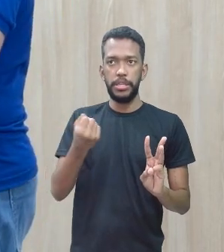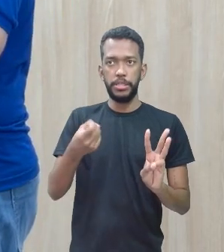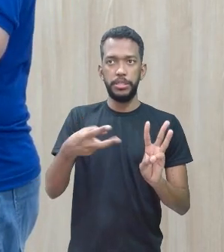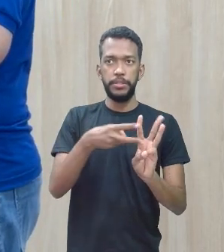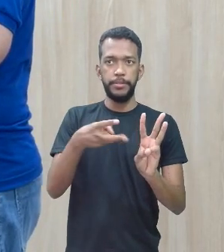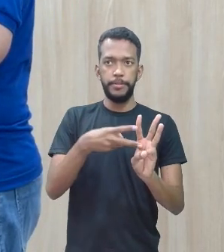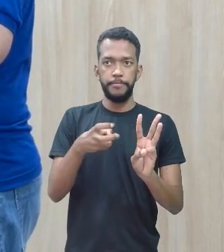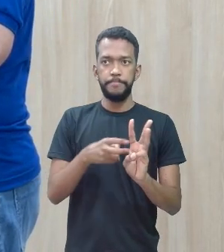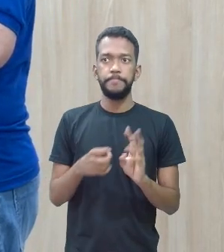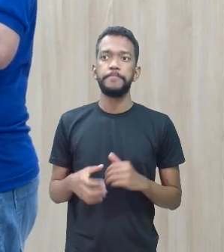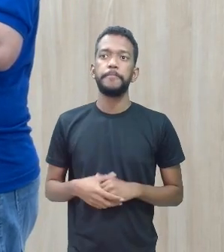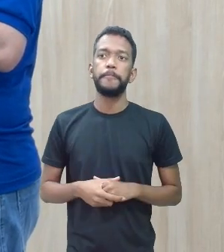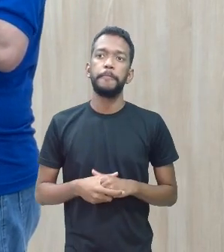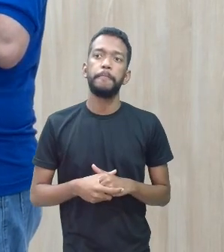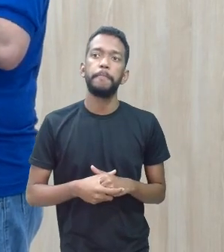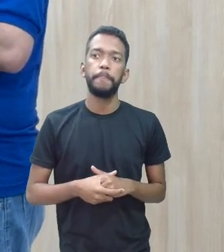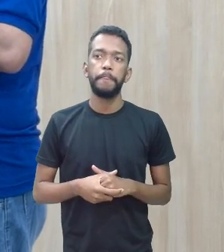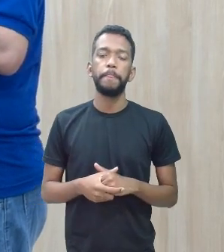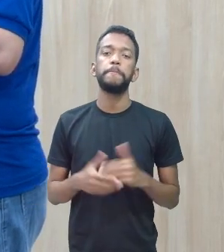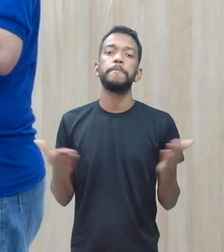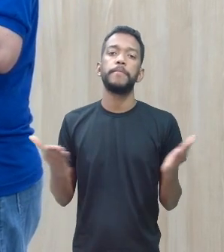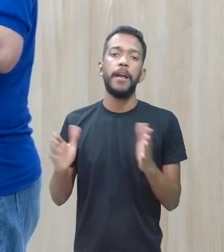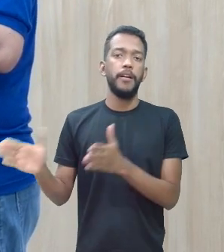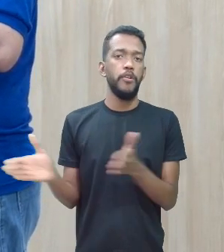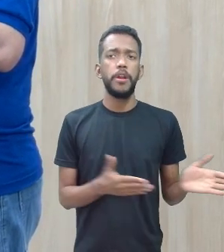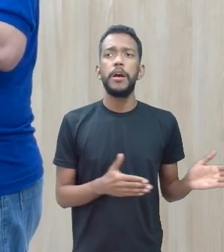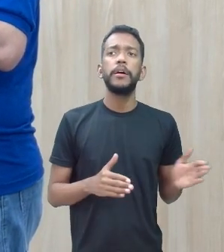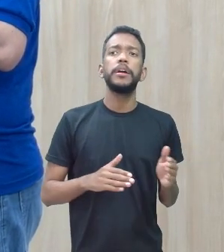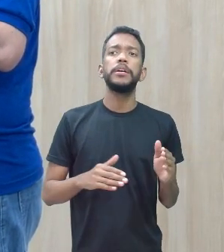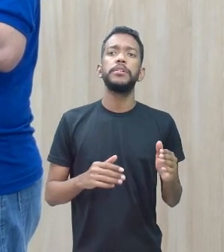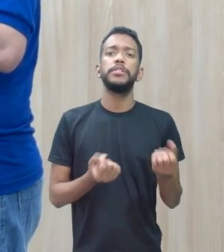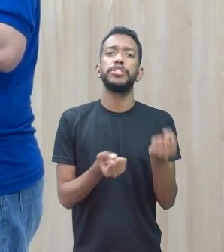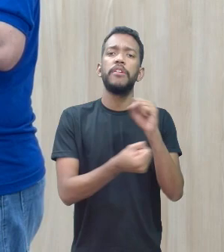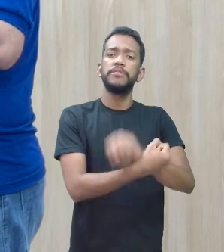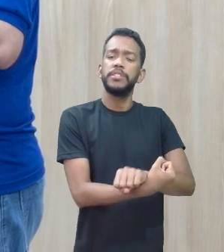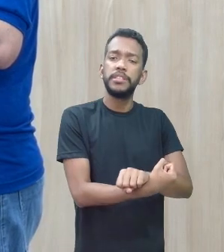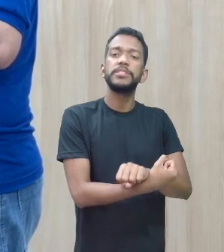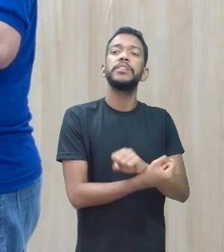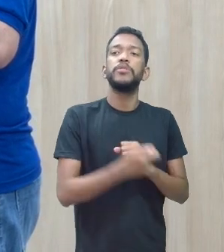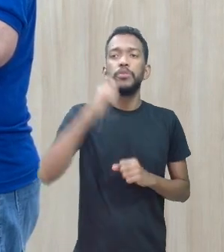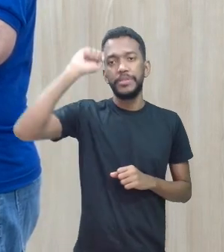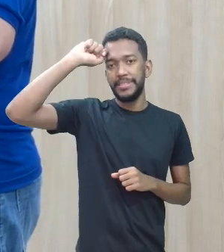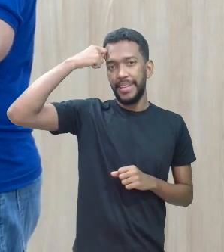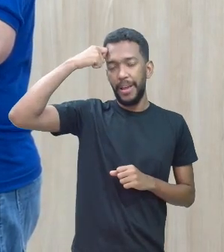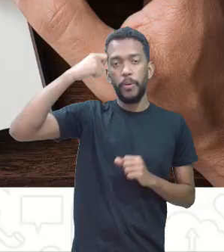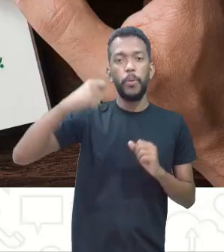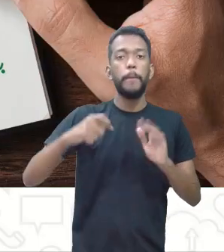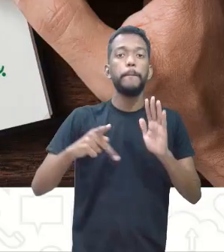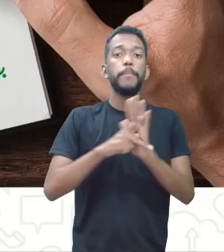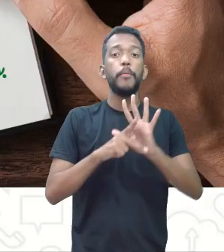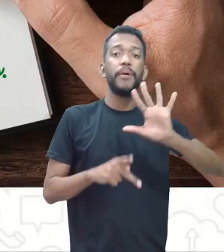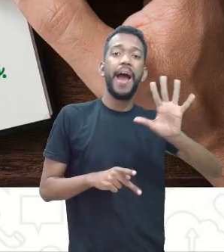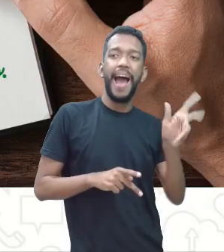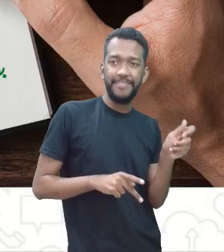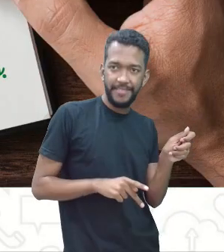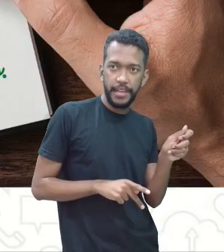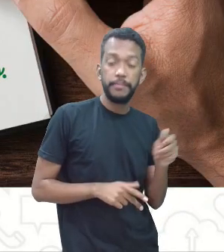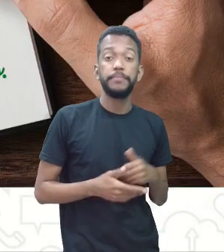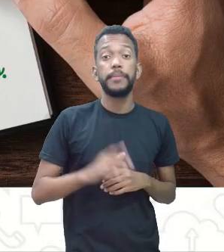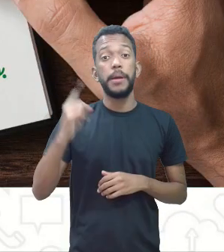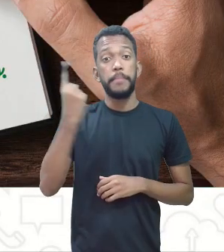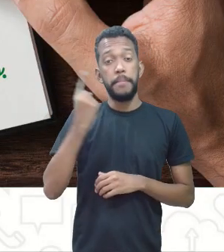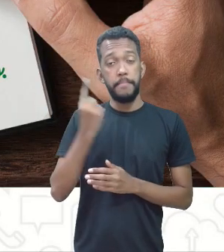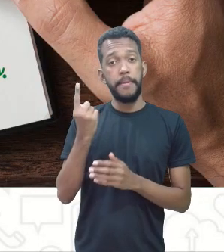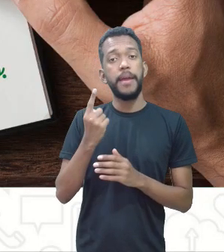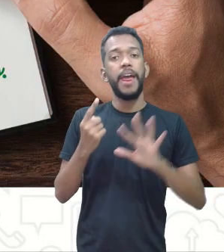E a escravização dos negros africanos, como é que ela se deu? Os primeiros africanos começaram a chegar no Brasil